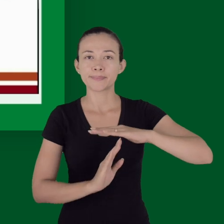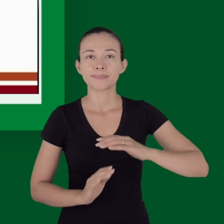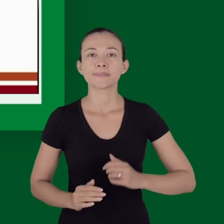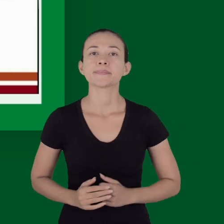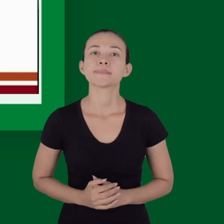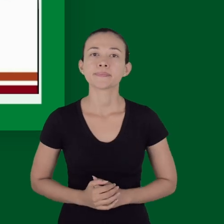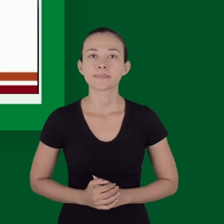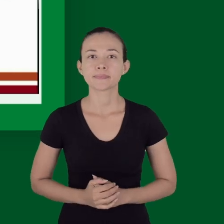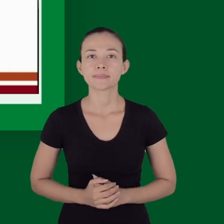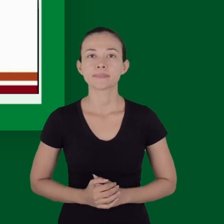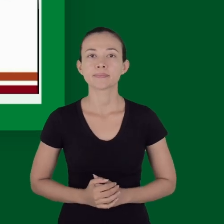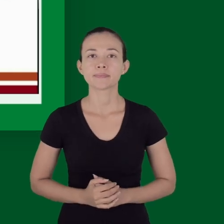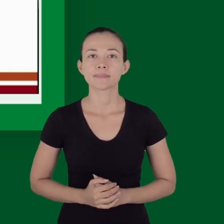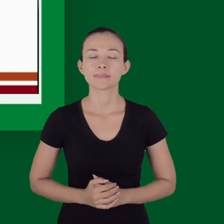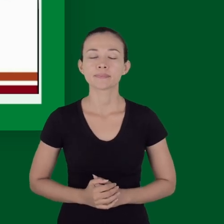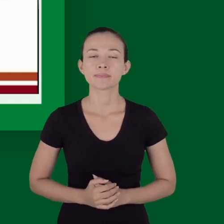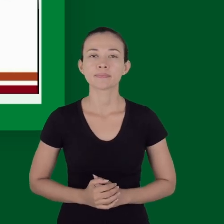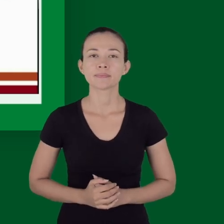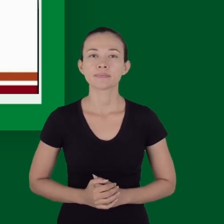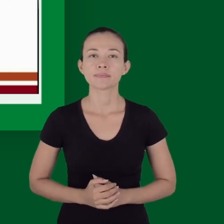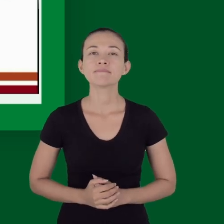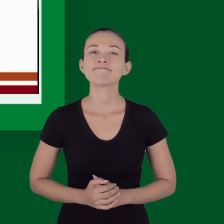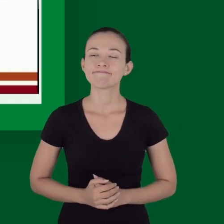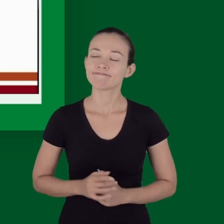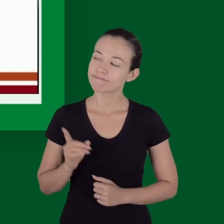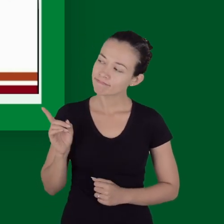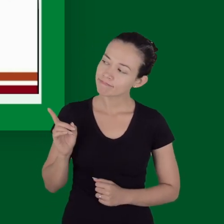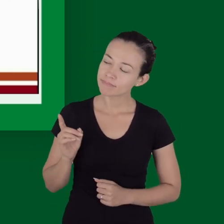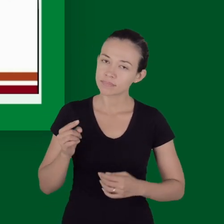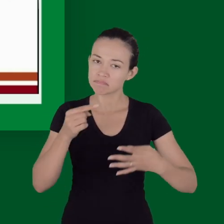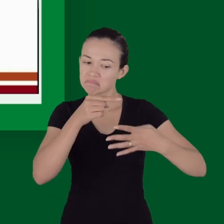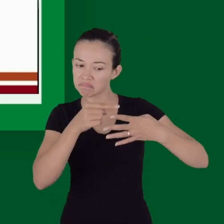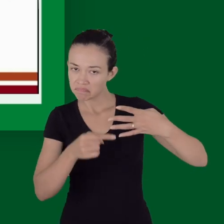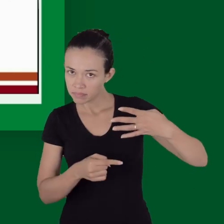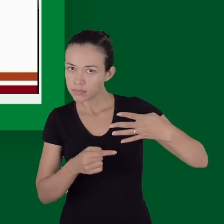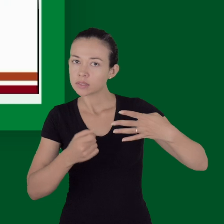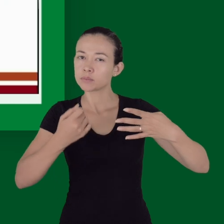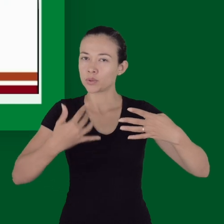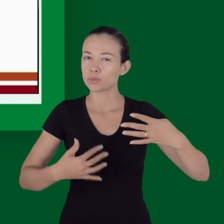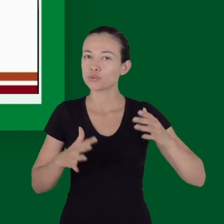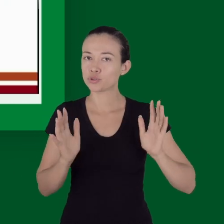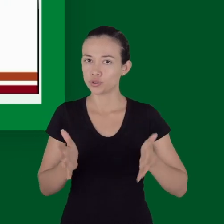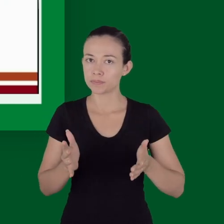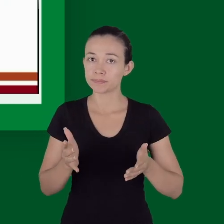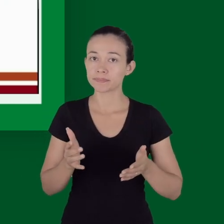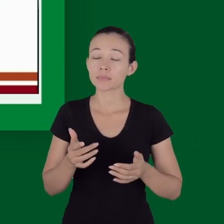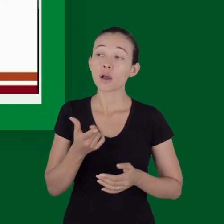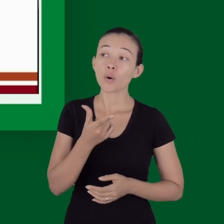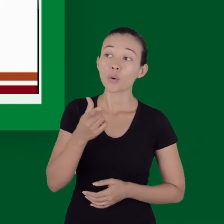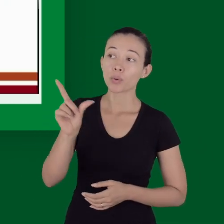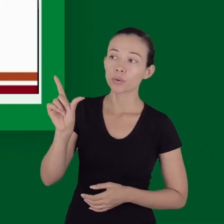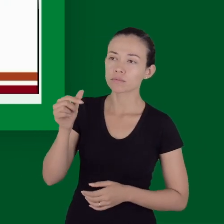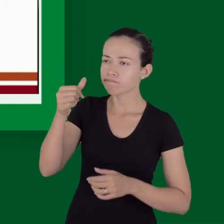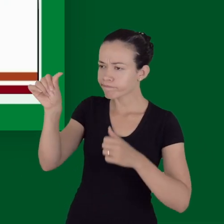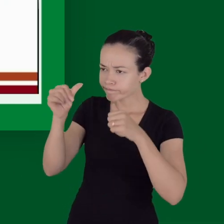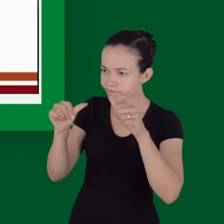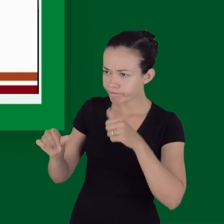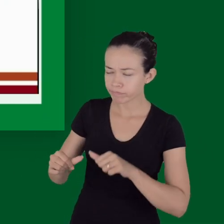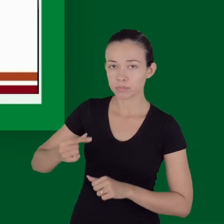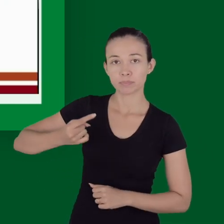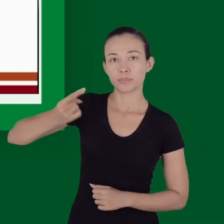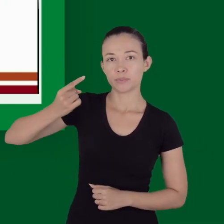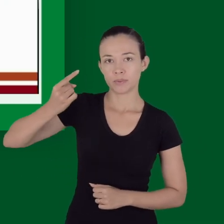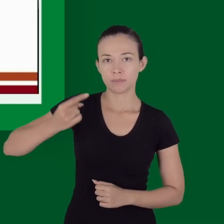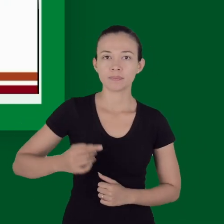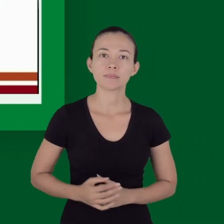mercúrio então passar essa fase da classificação né Vamos falar um pouco sobre a avaliação primária né